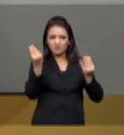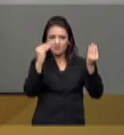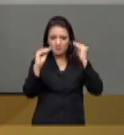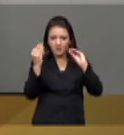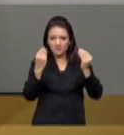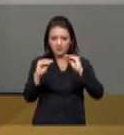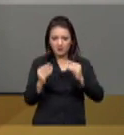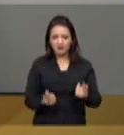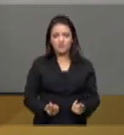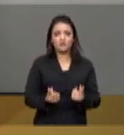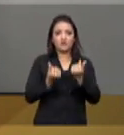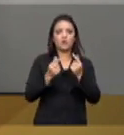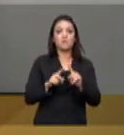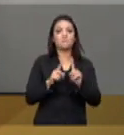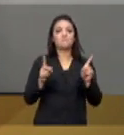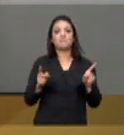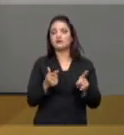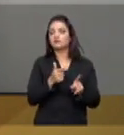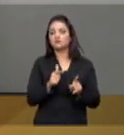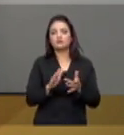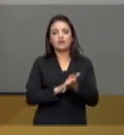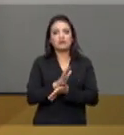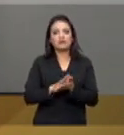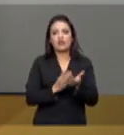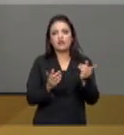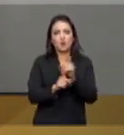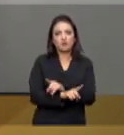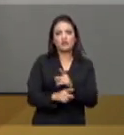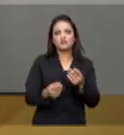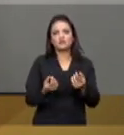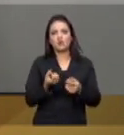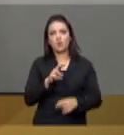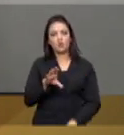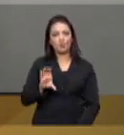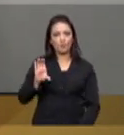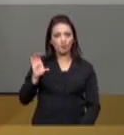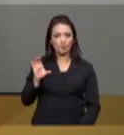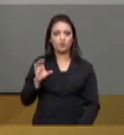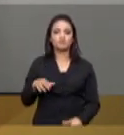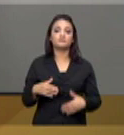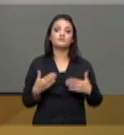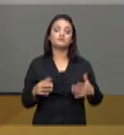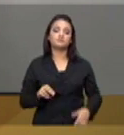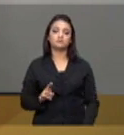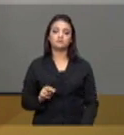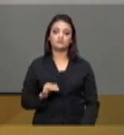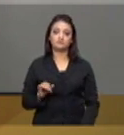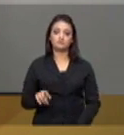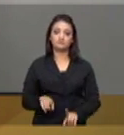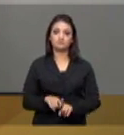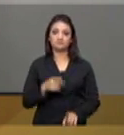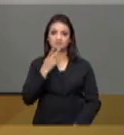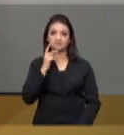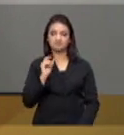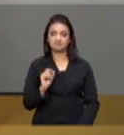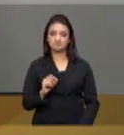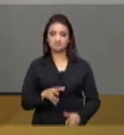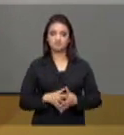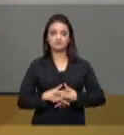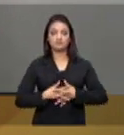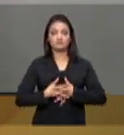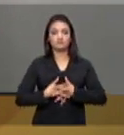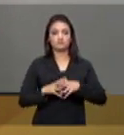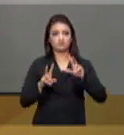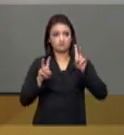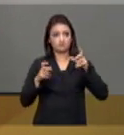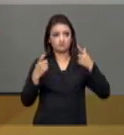se verifica qualquer omissão ou contradição. A embargante afirma ainda que haveria, aspas, necessidade